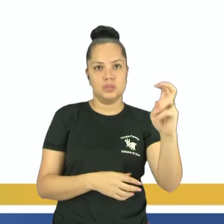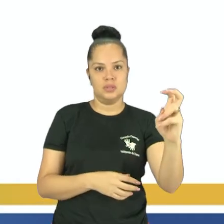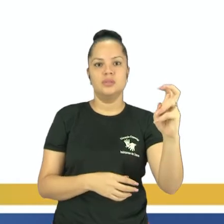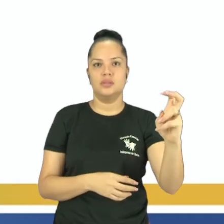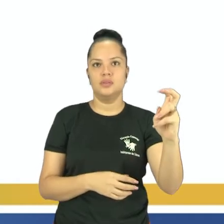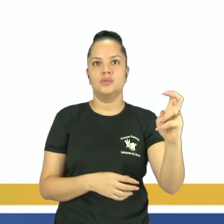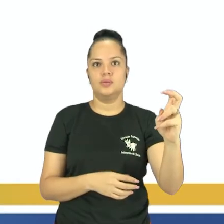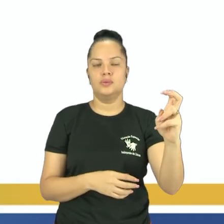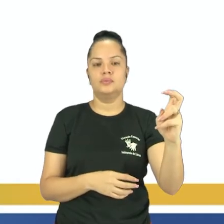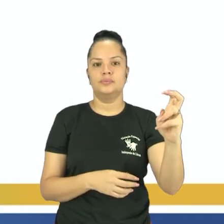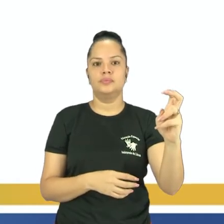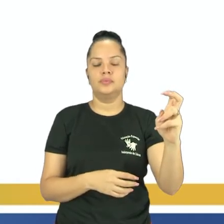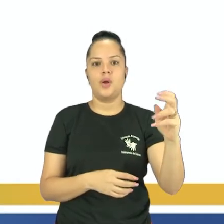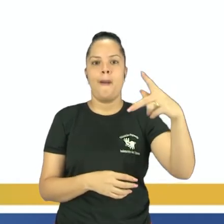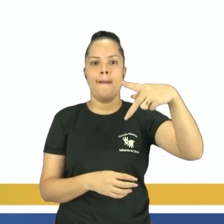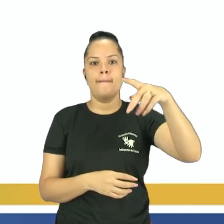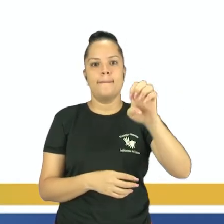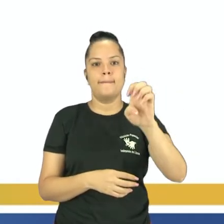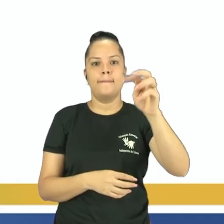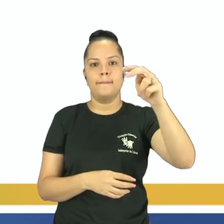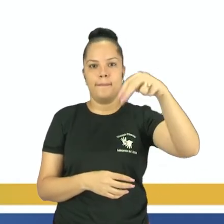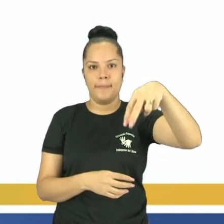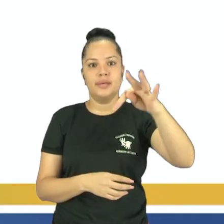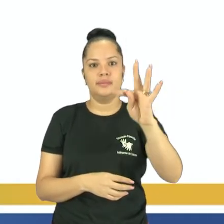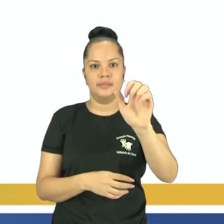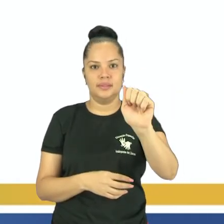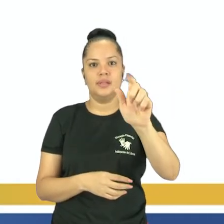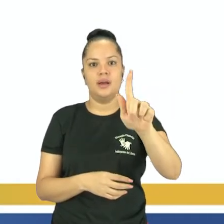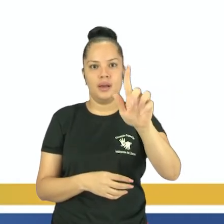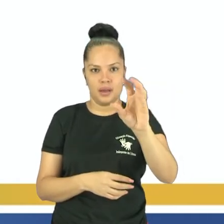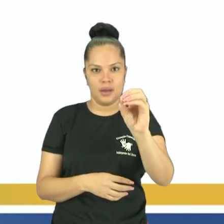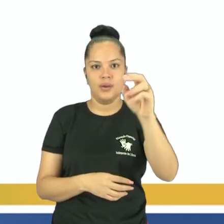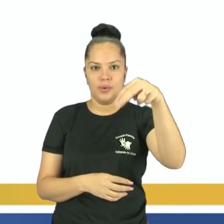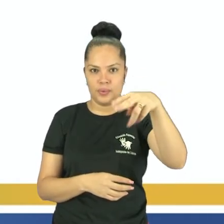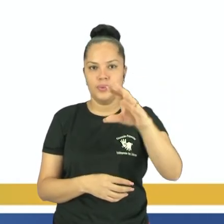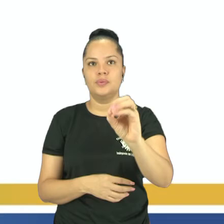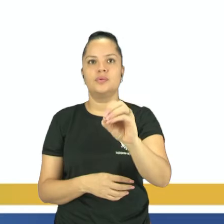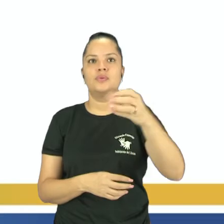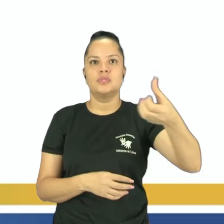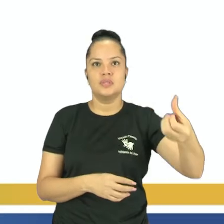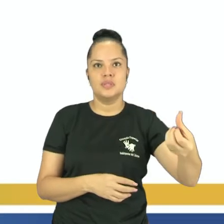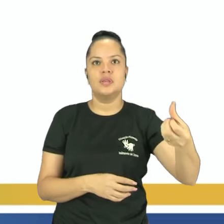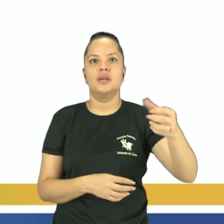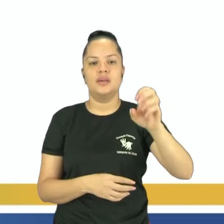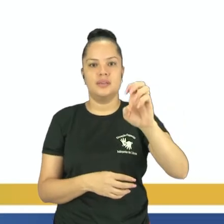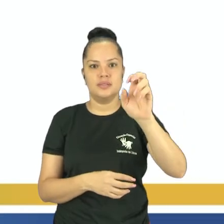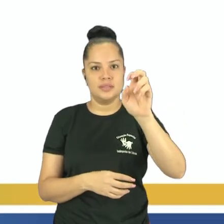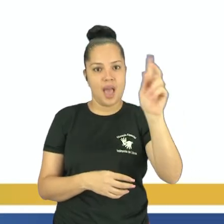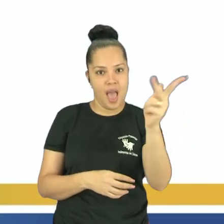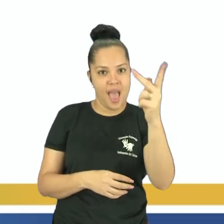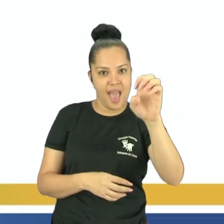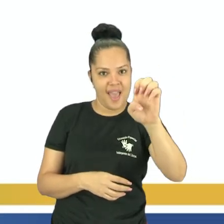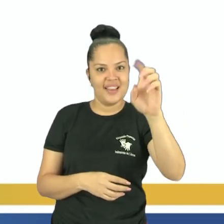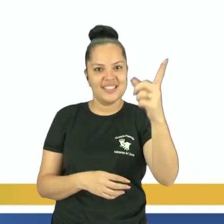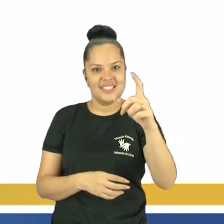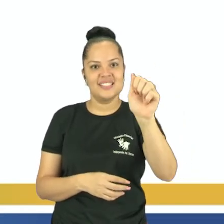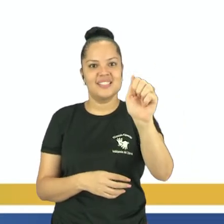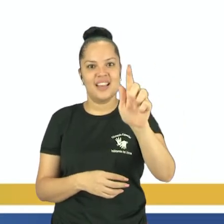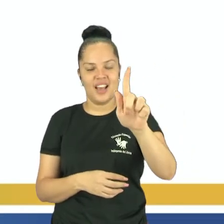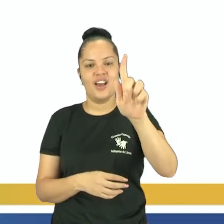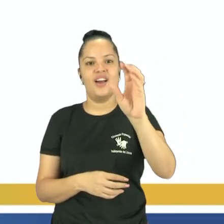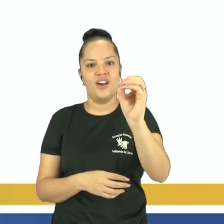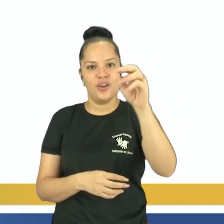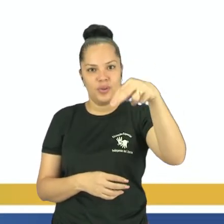5 lados, ele vai ser chamado de pentágono, de 6 lados de hexágono. 7 lados é o nosso heptágono. E